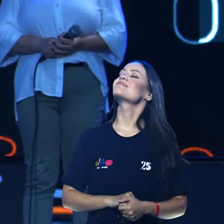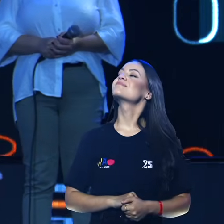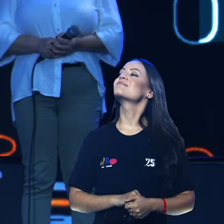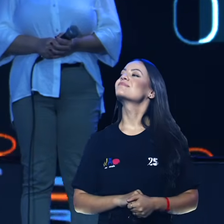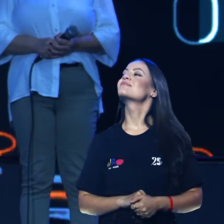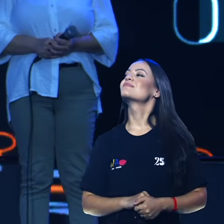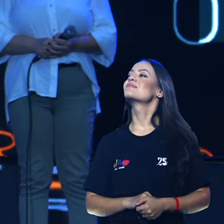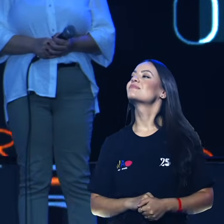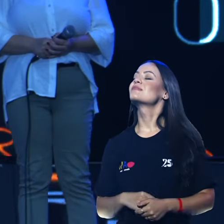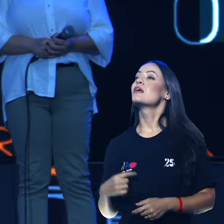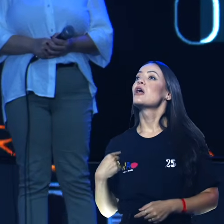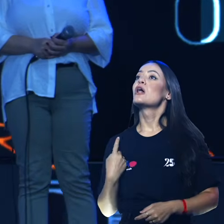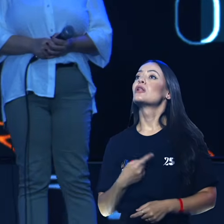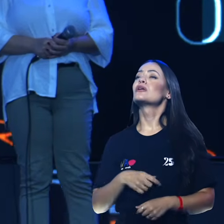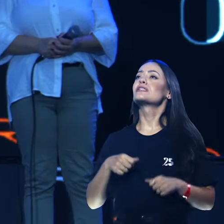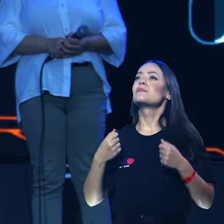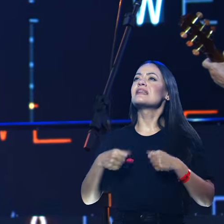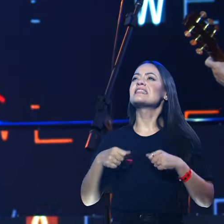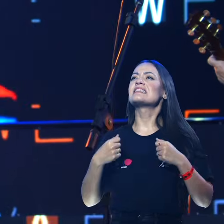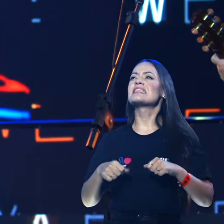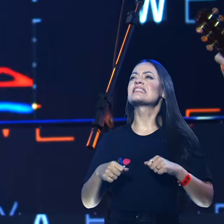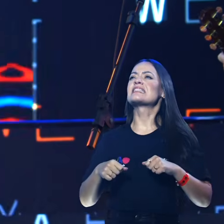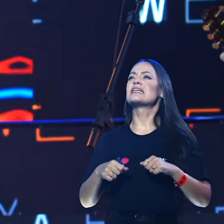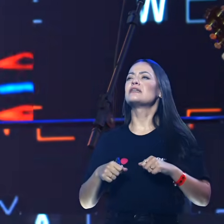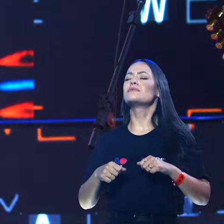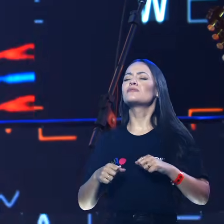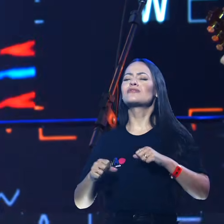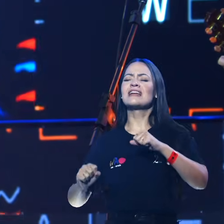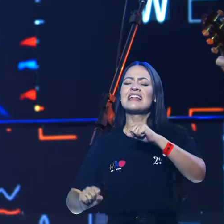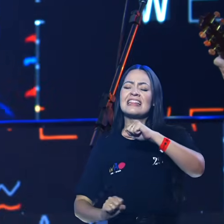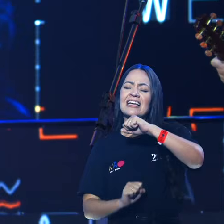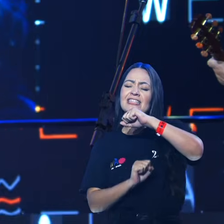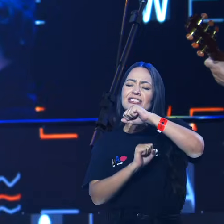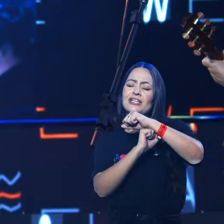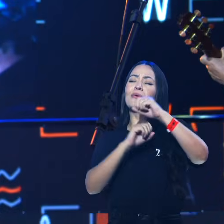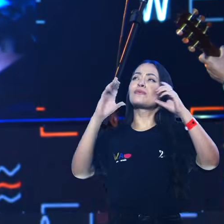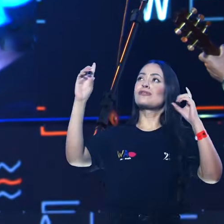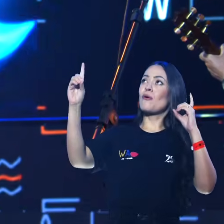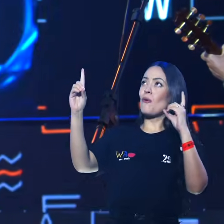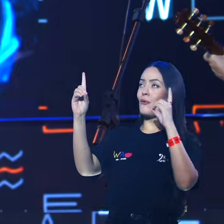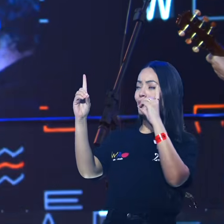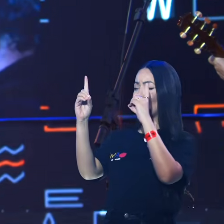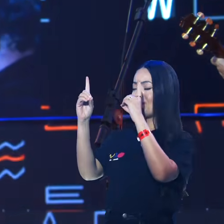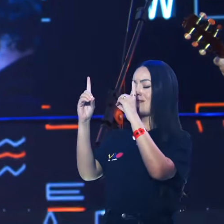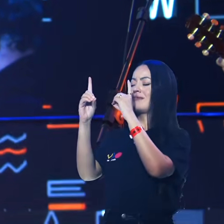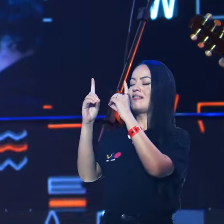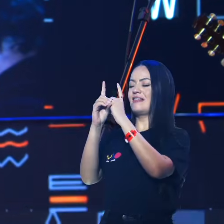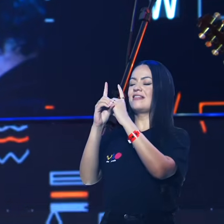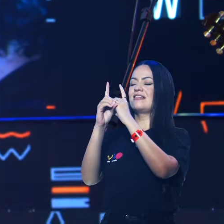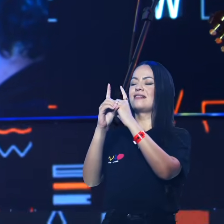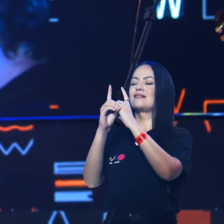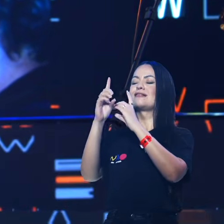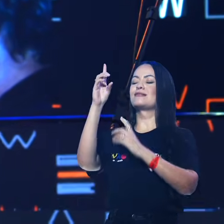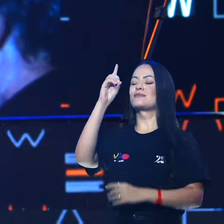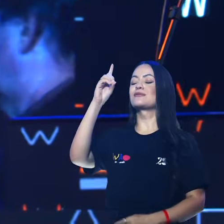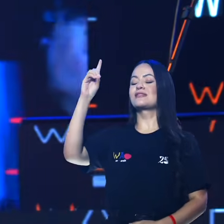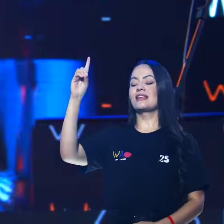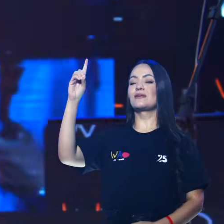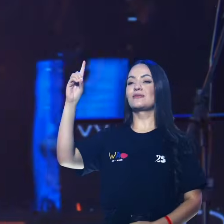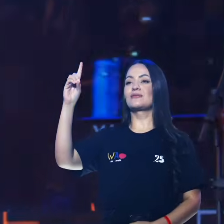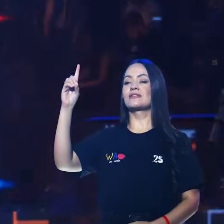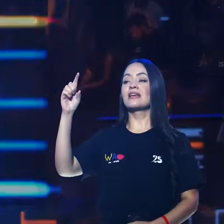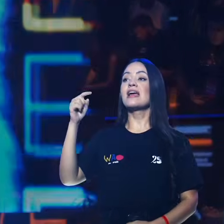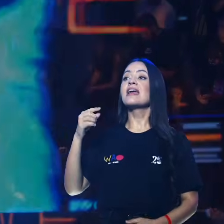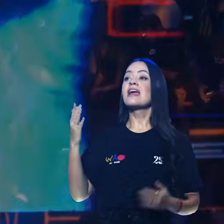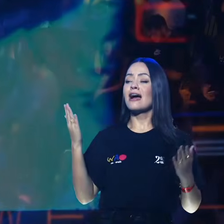porque a plenitude de vida a gente só encontra em Jesus. E hoje eu queria orar por pessoas que